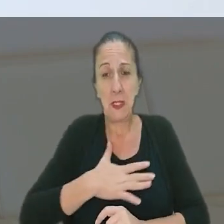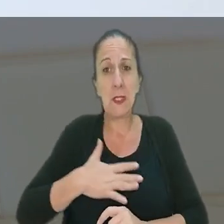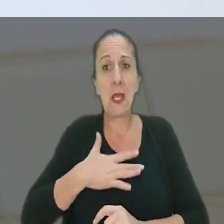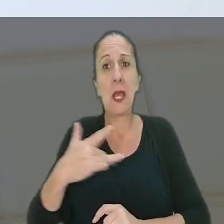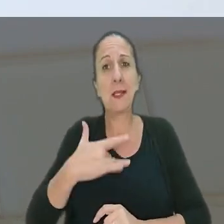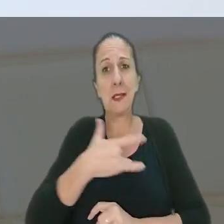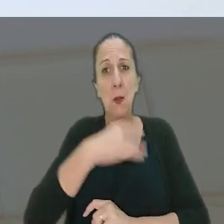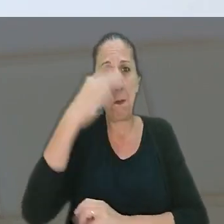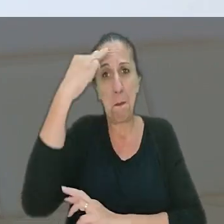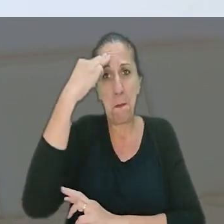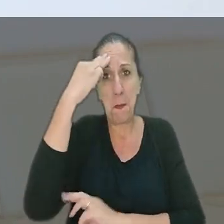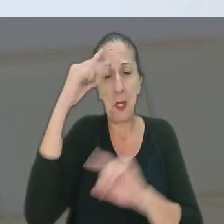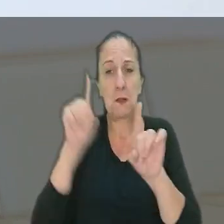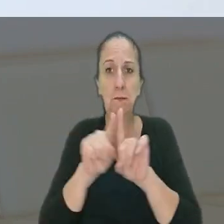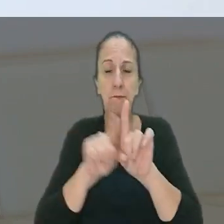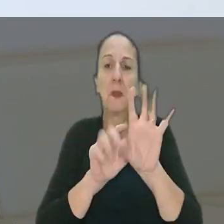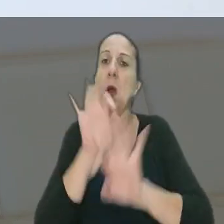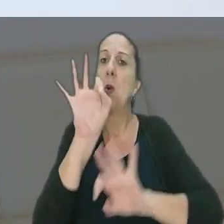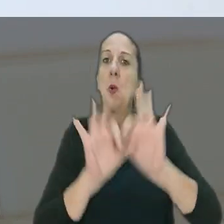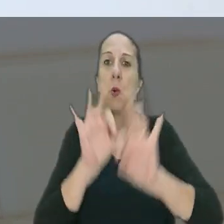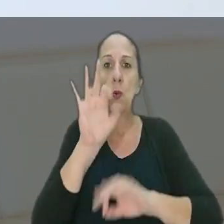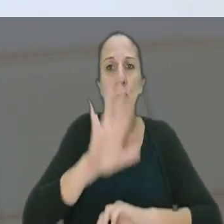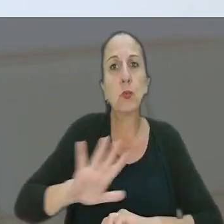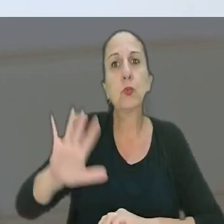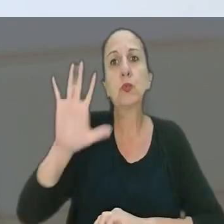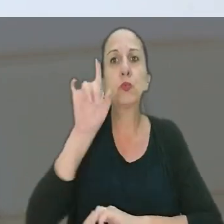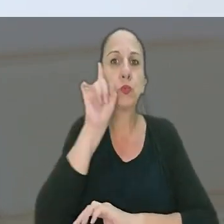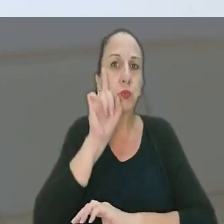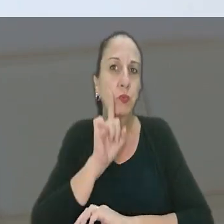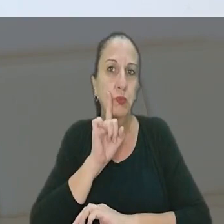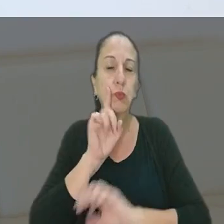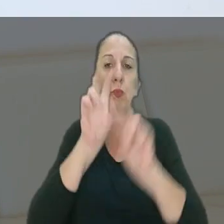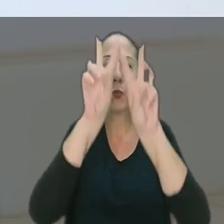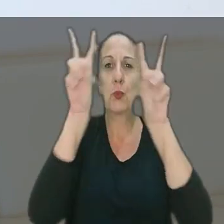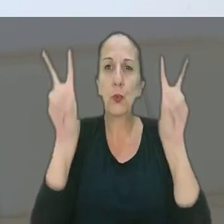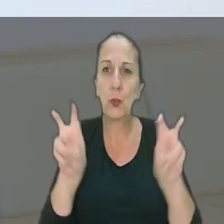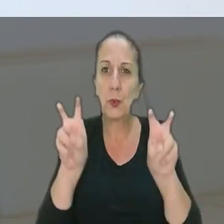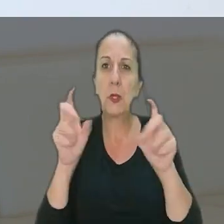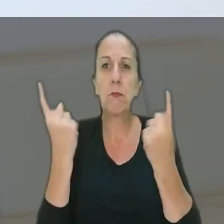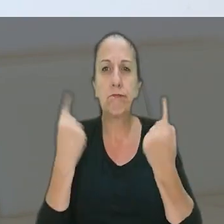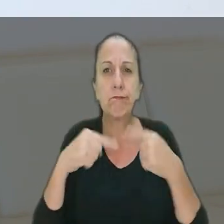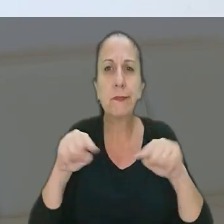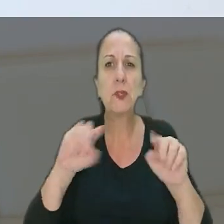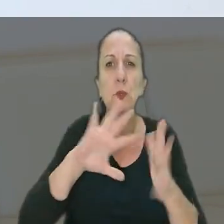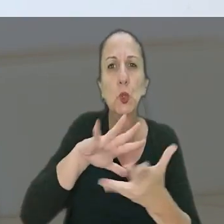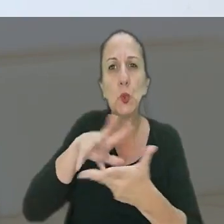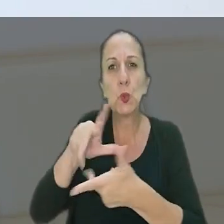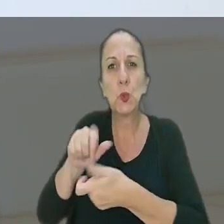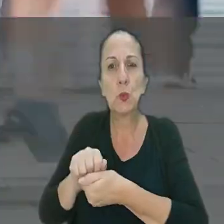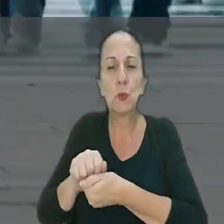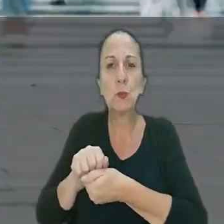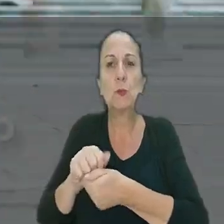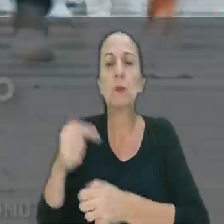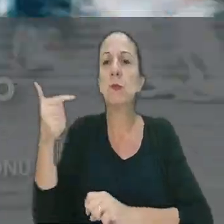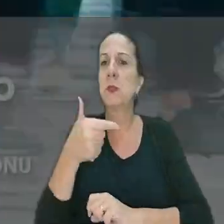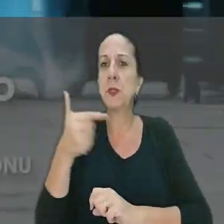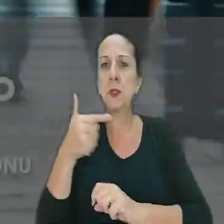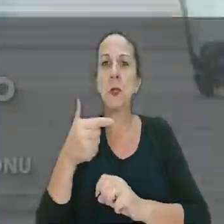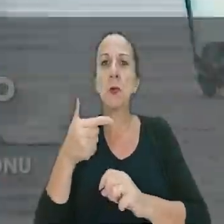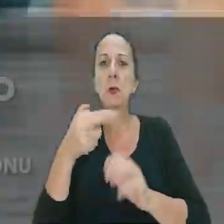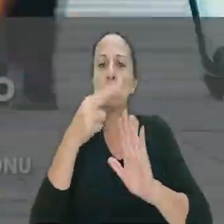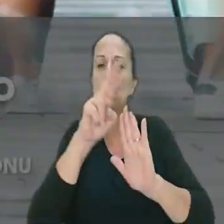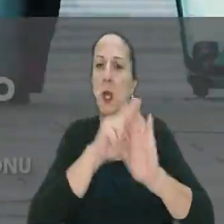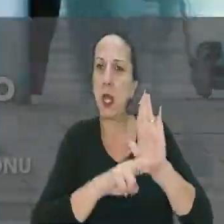e a saúde mental. Por isso, a Organização das Nações Unidas coloca o tema como um desafio global. Segundo